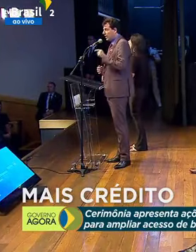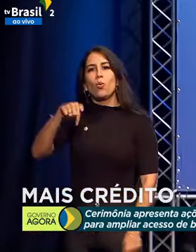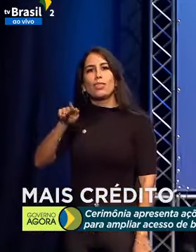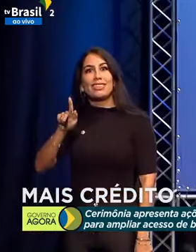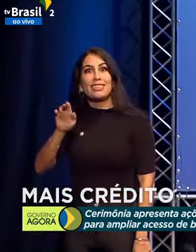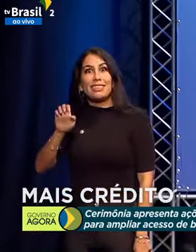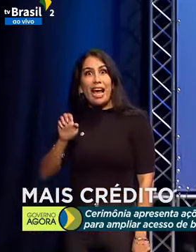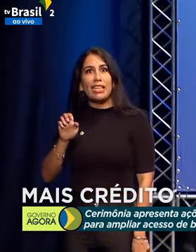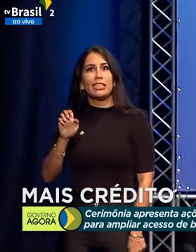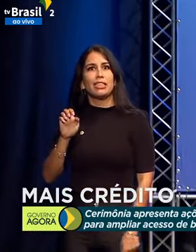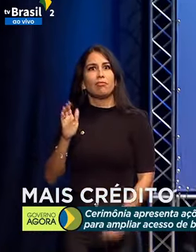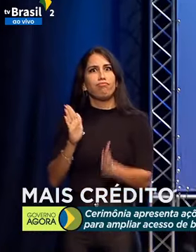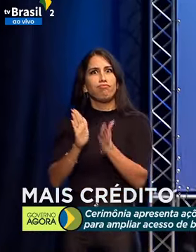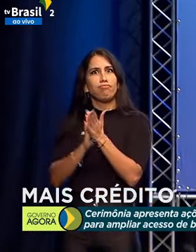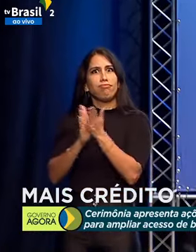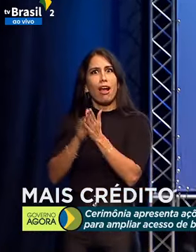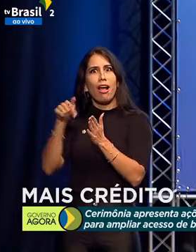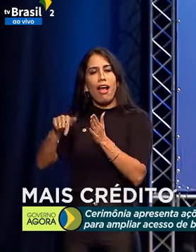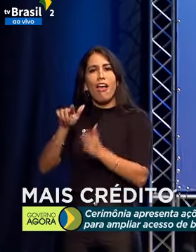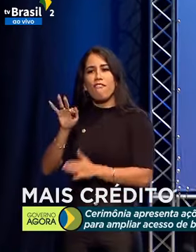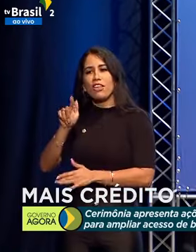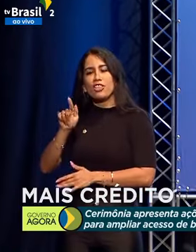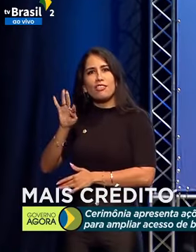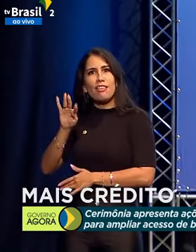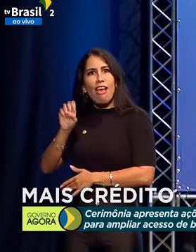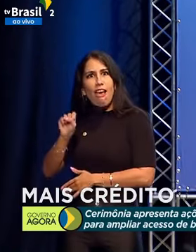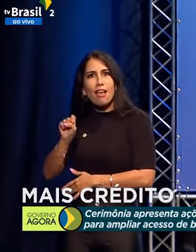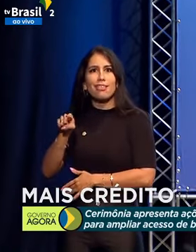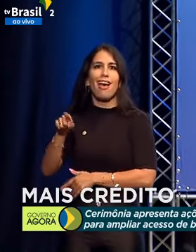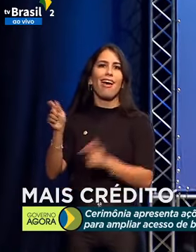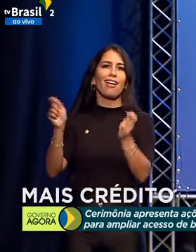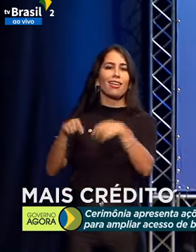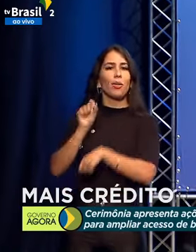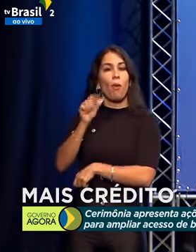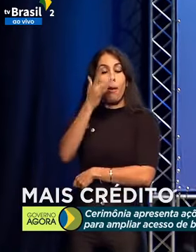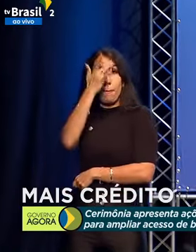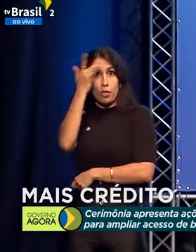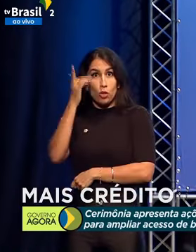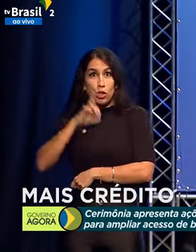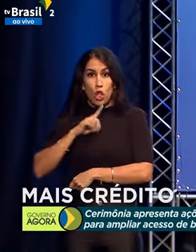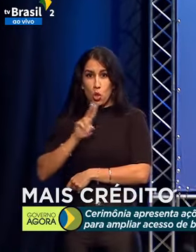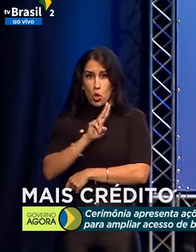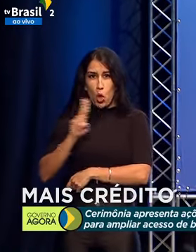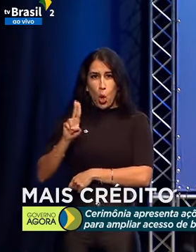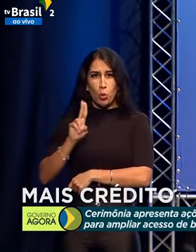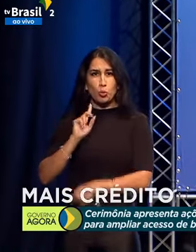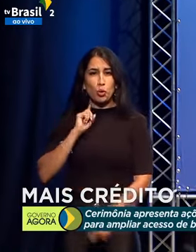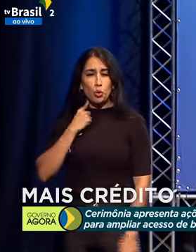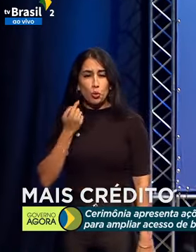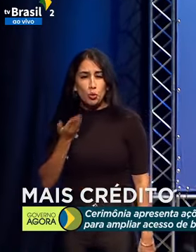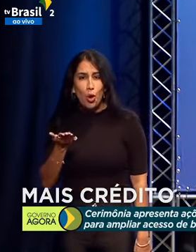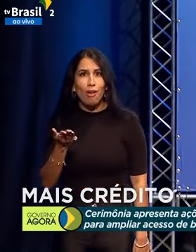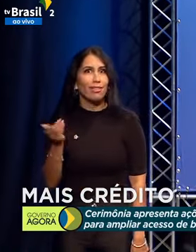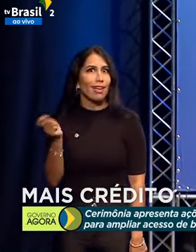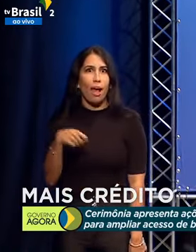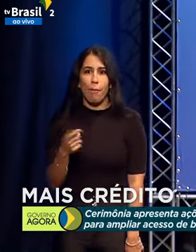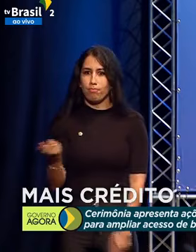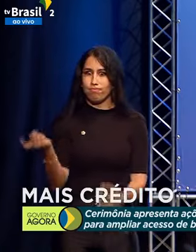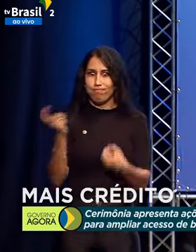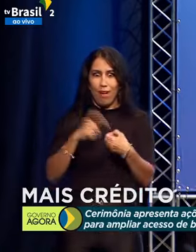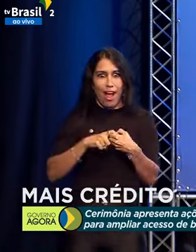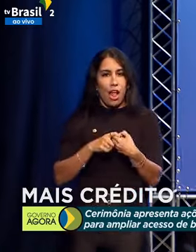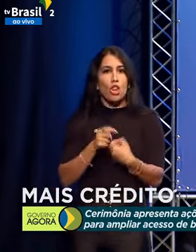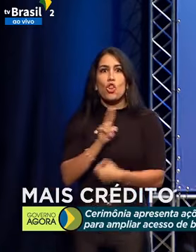FGTS, ele permite que uma pessoa que esteja com o nome no SPC volte para o setor financeiro. E, se eu